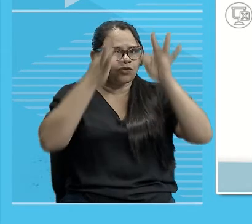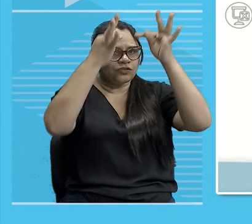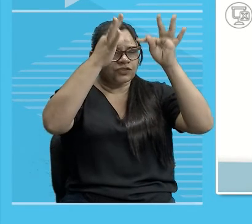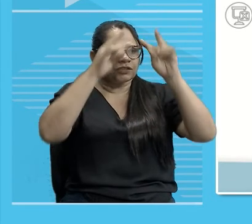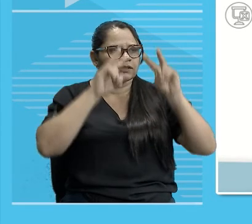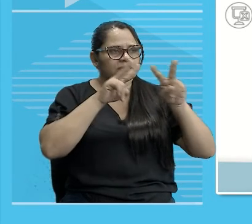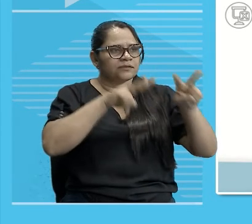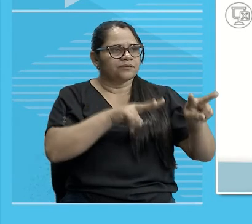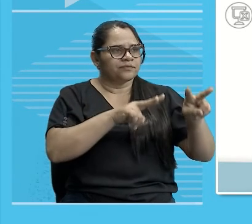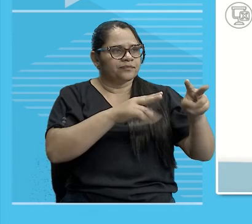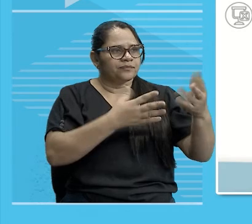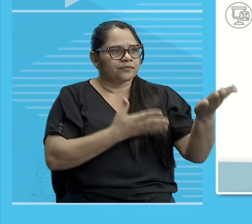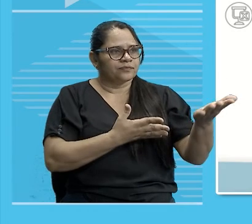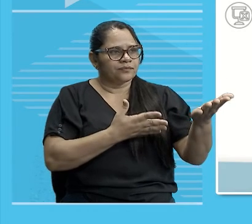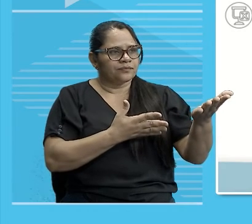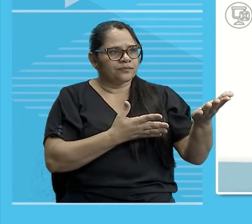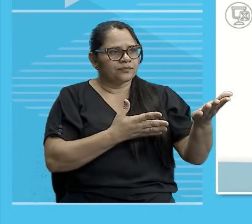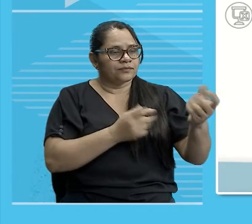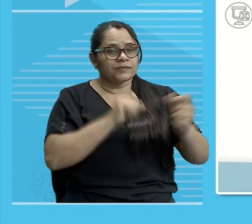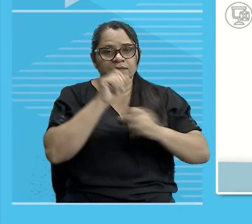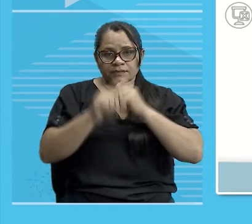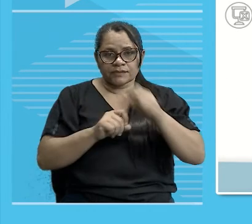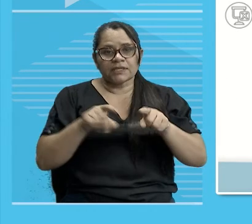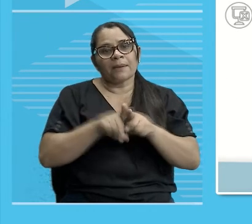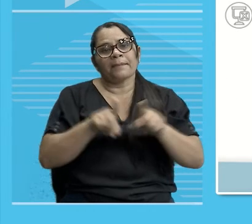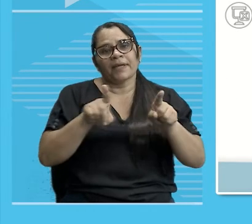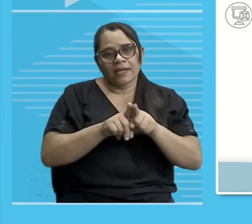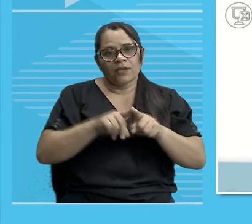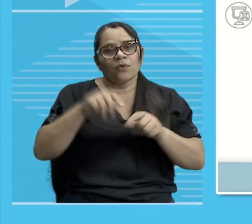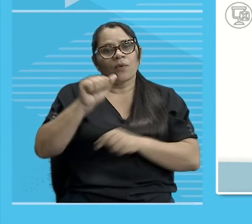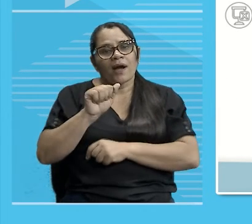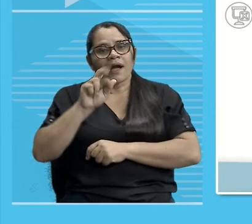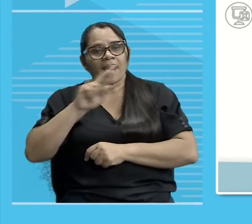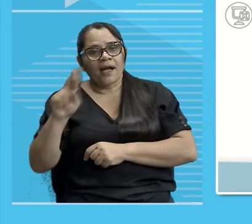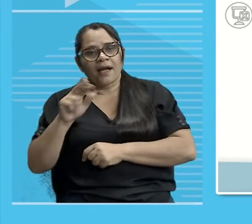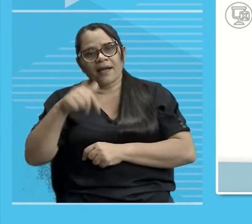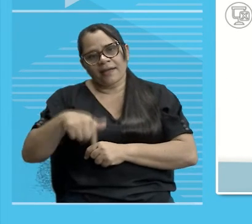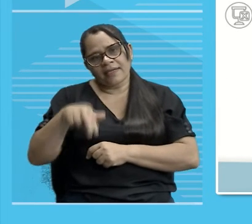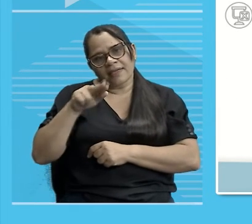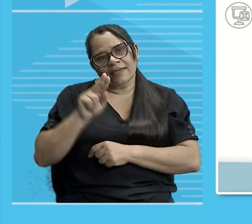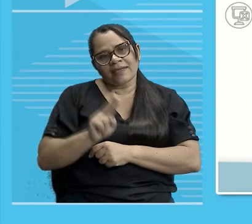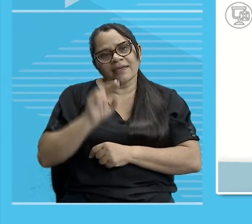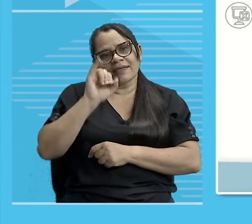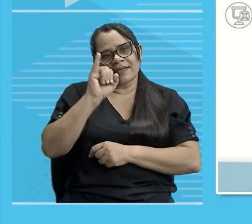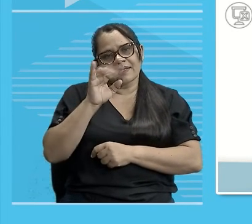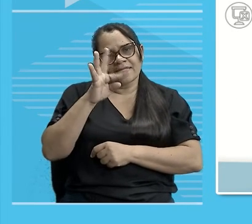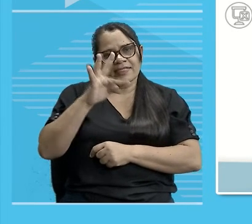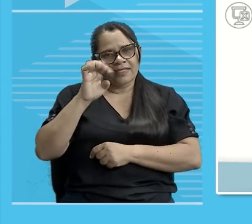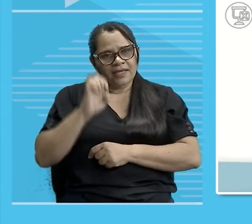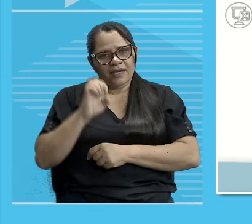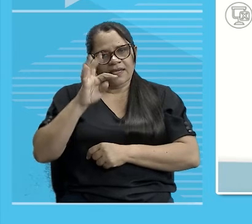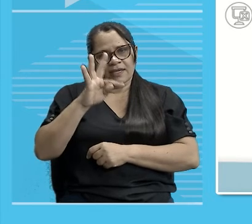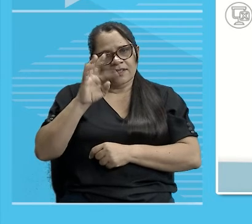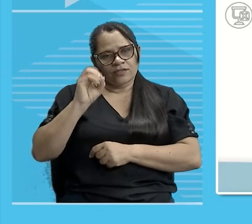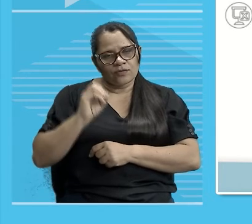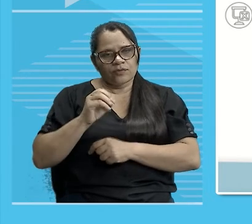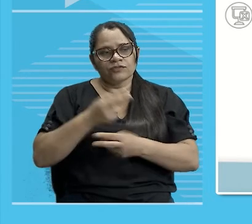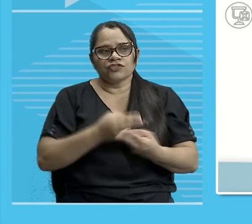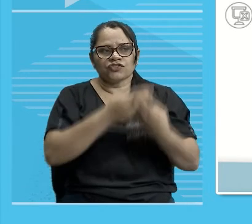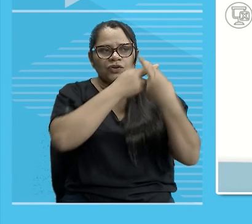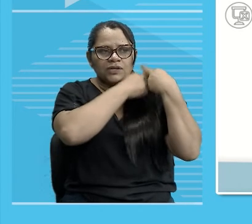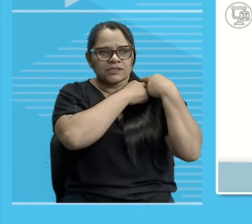temos também certo o arquiteto de soluções mas eu quero aqui focar esse aqui ó